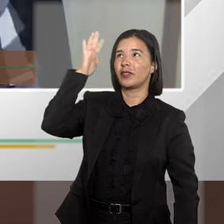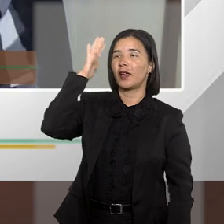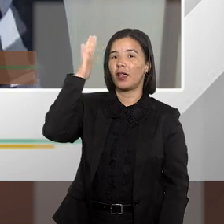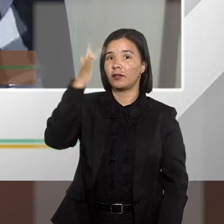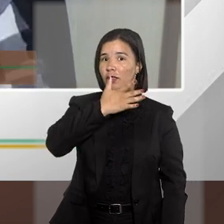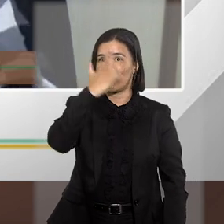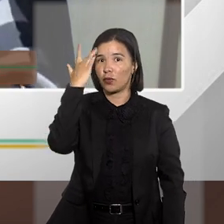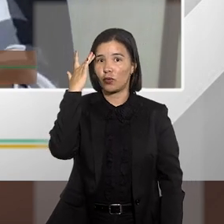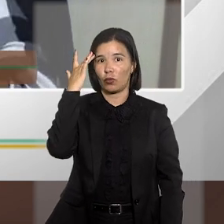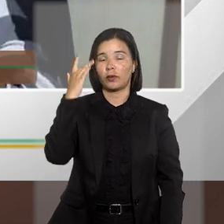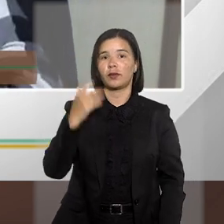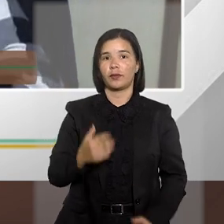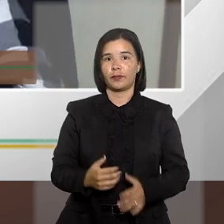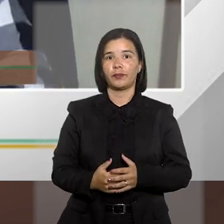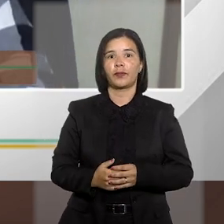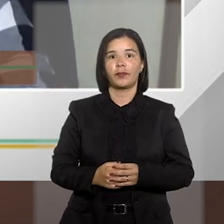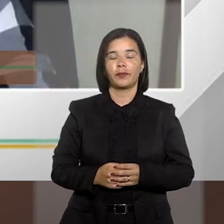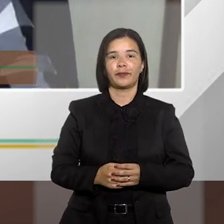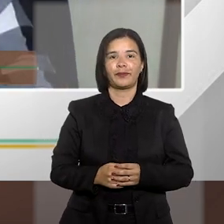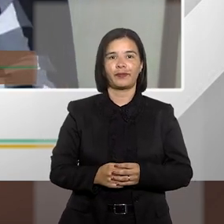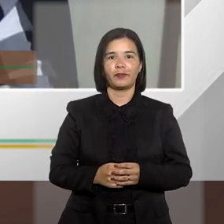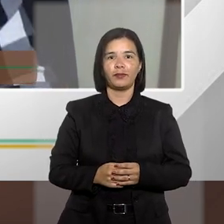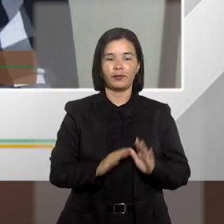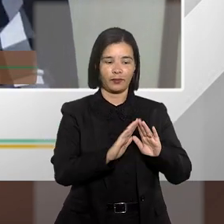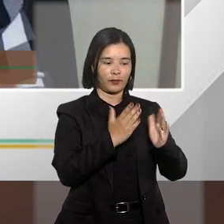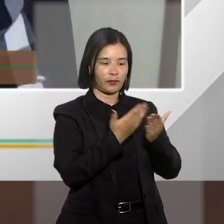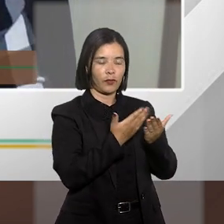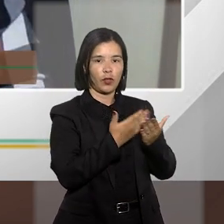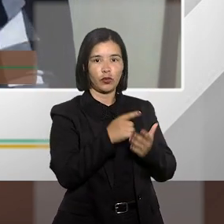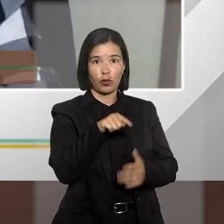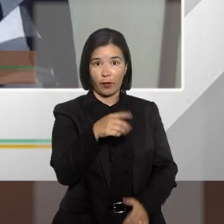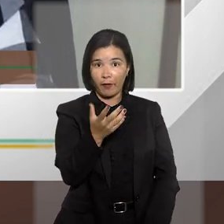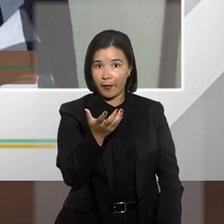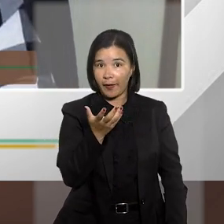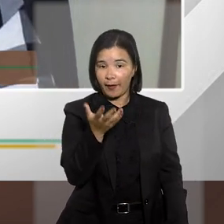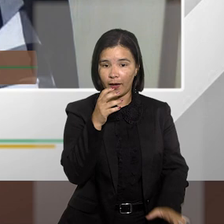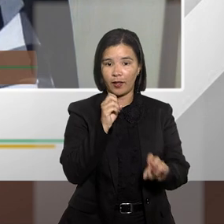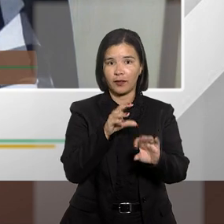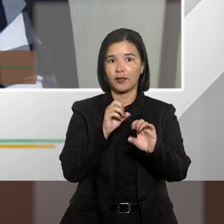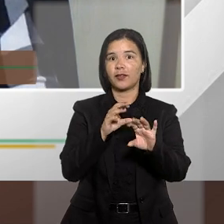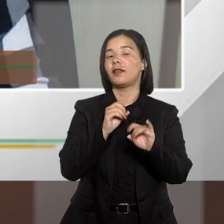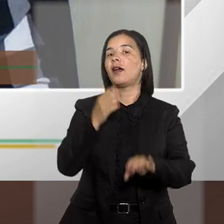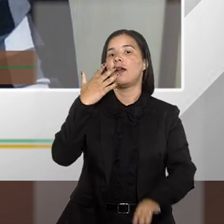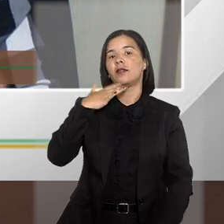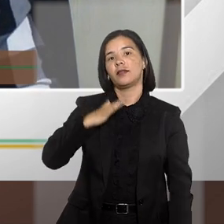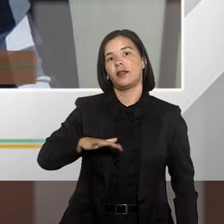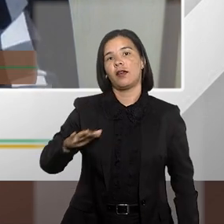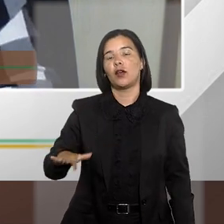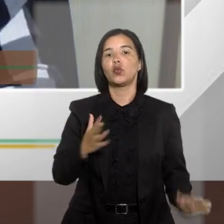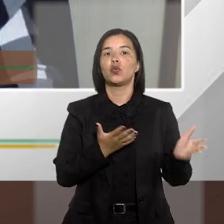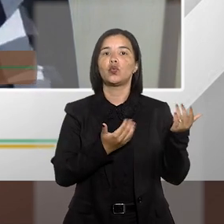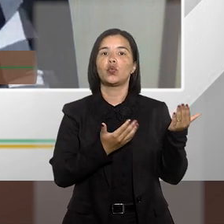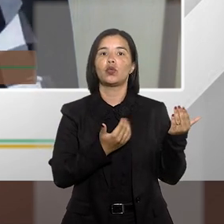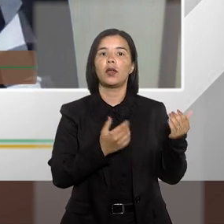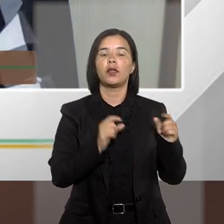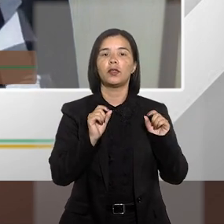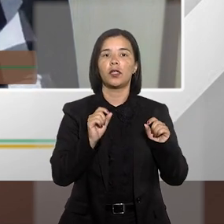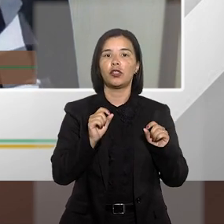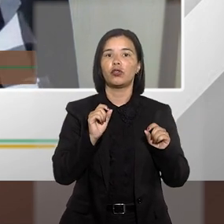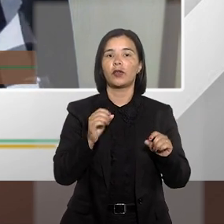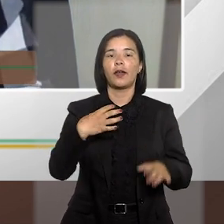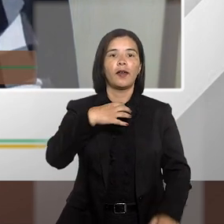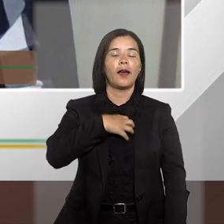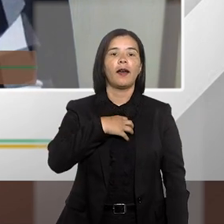inimigos. Então, as escolas querem ensinar as crianças e adolescentes a ser